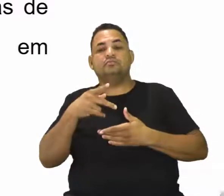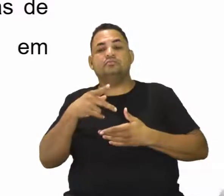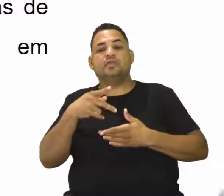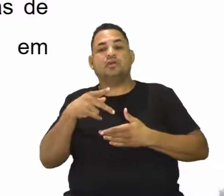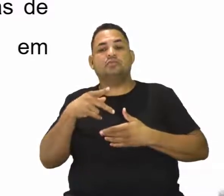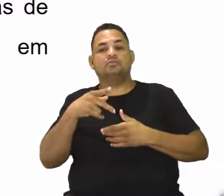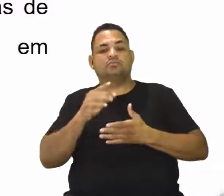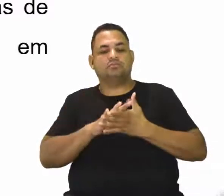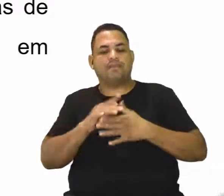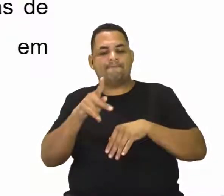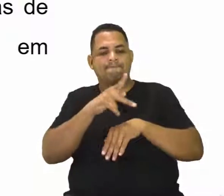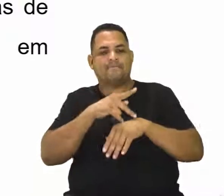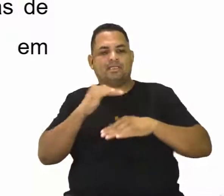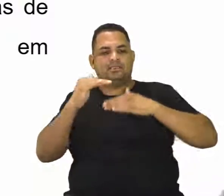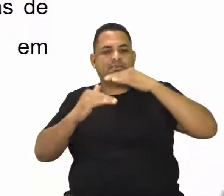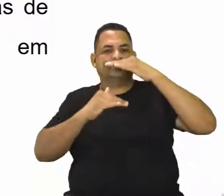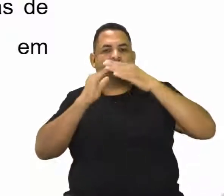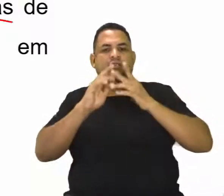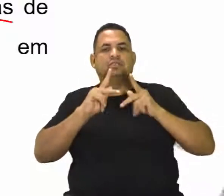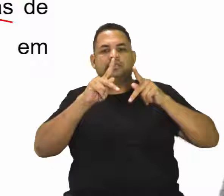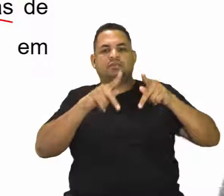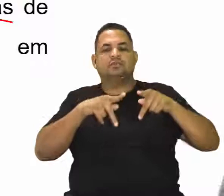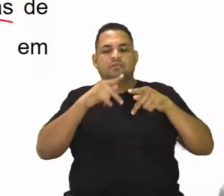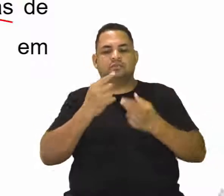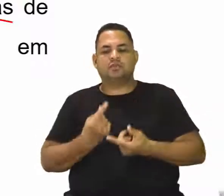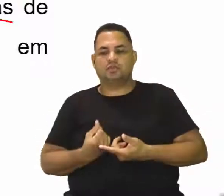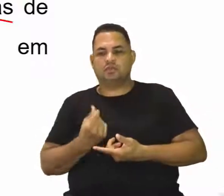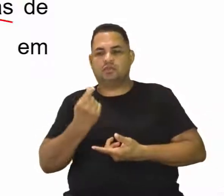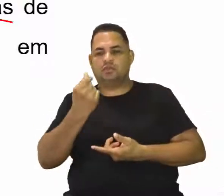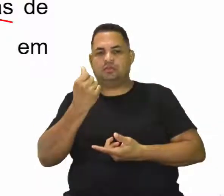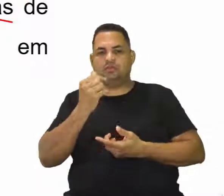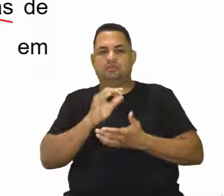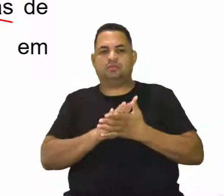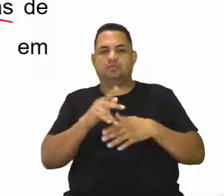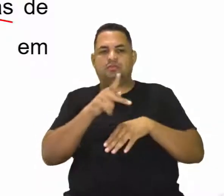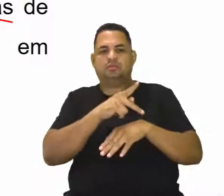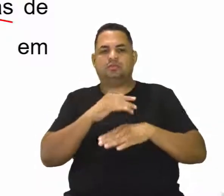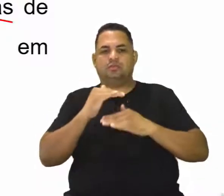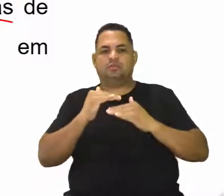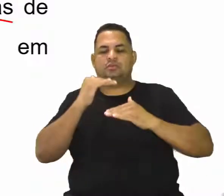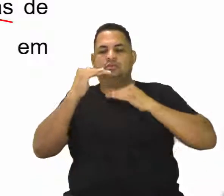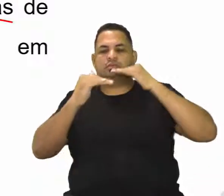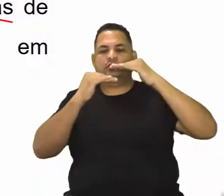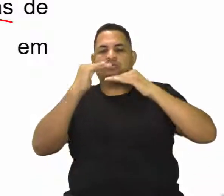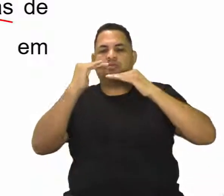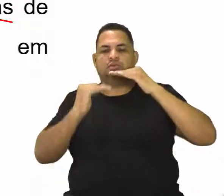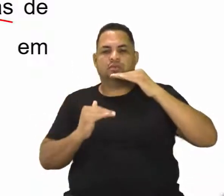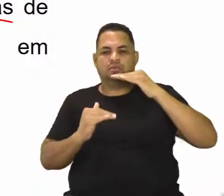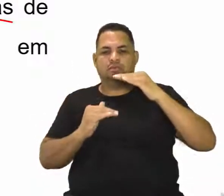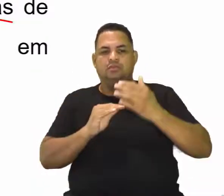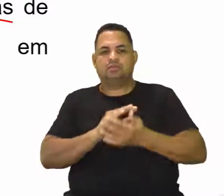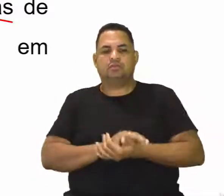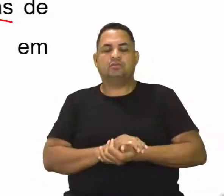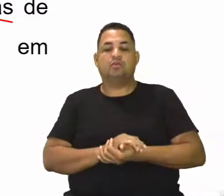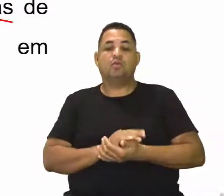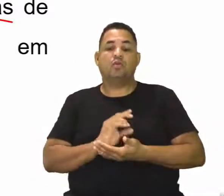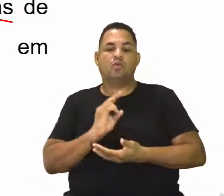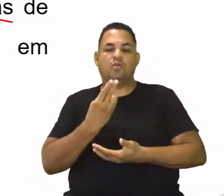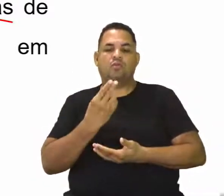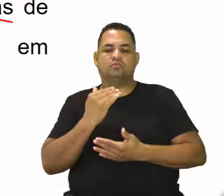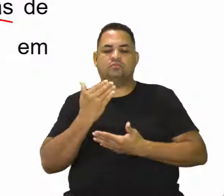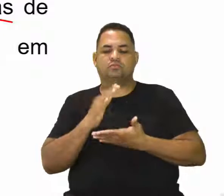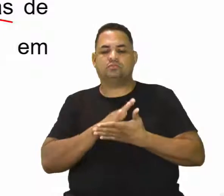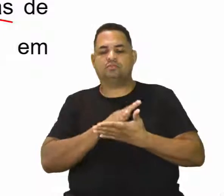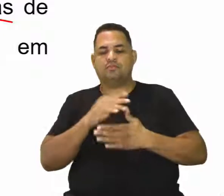países desenvolvidos ou em população elitizada de países subdesenvolvidos ou